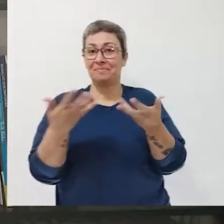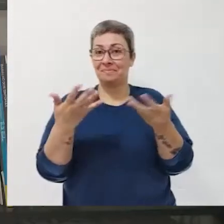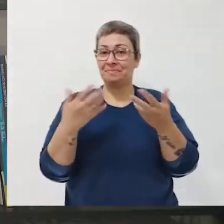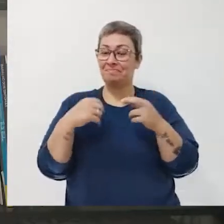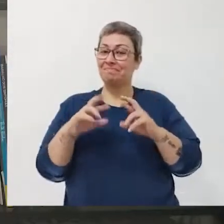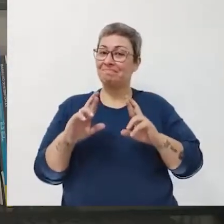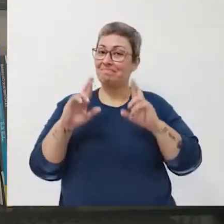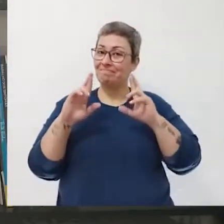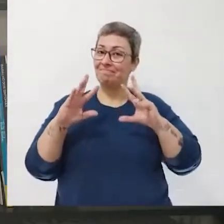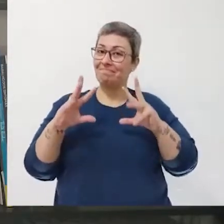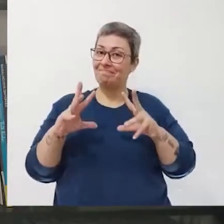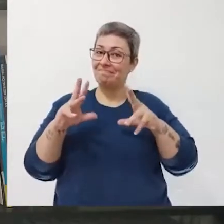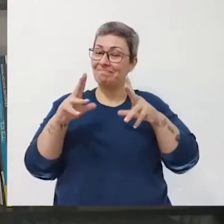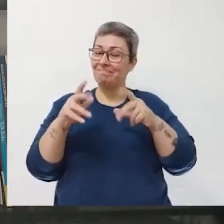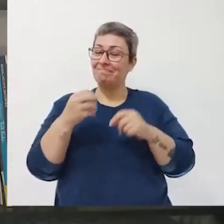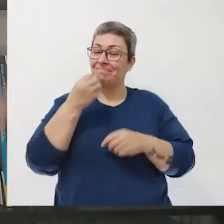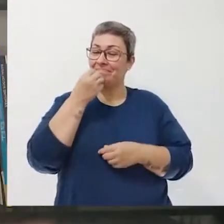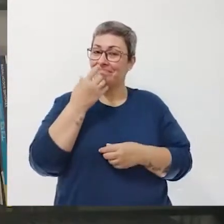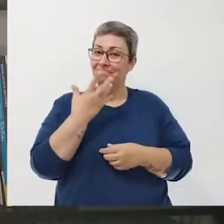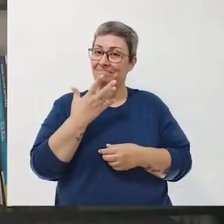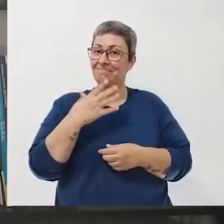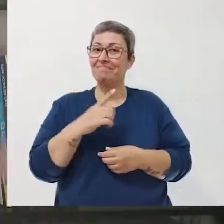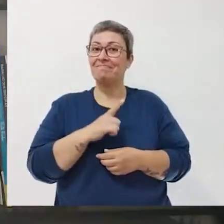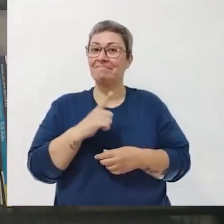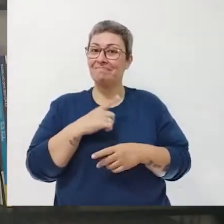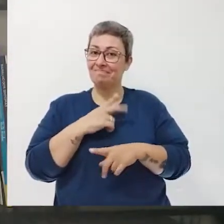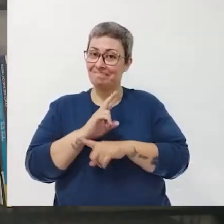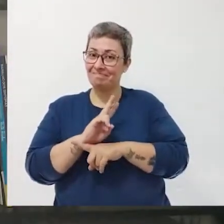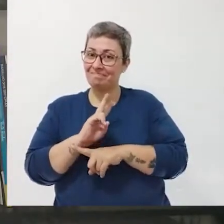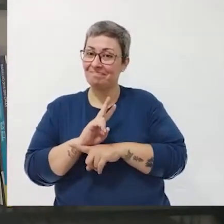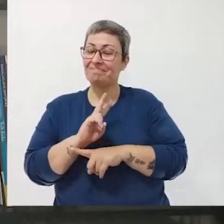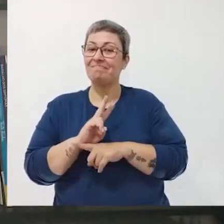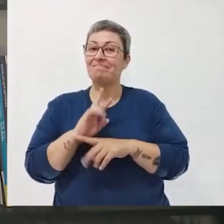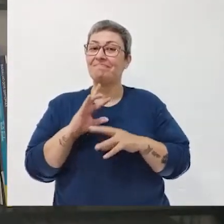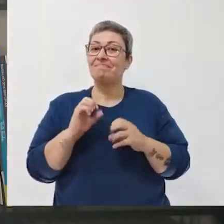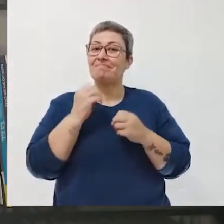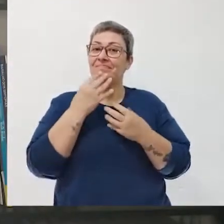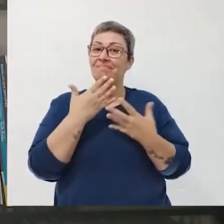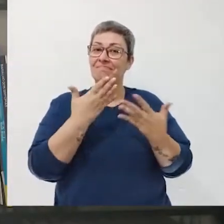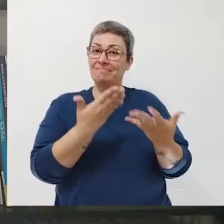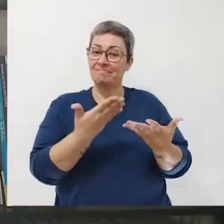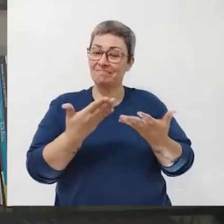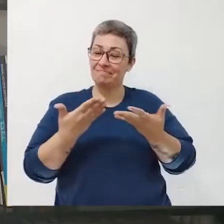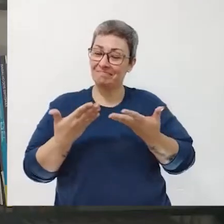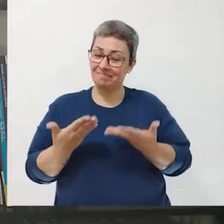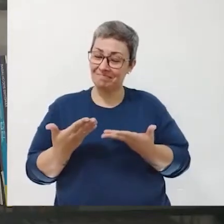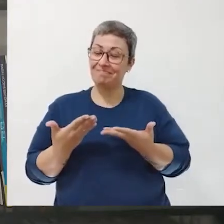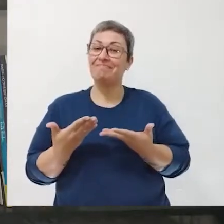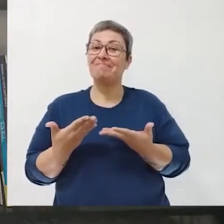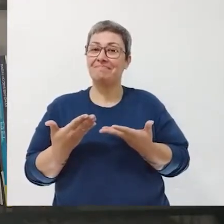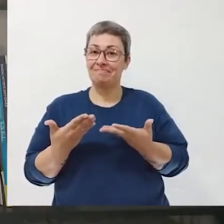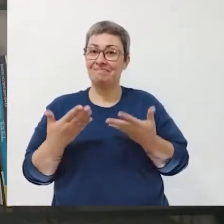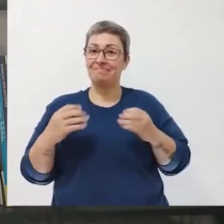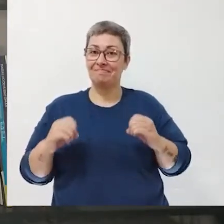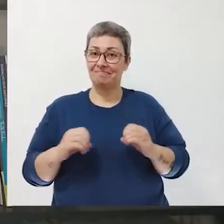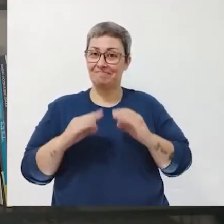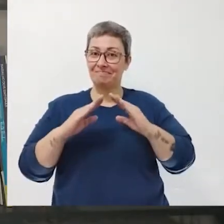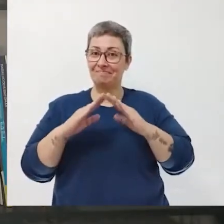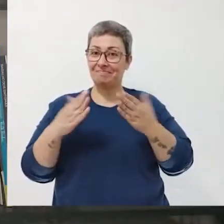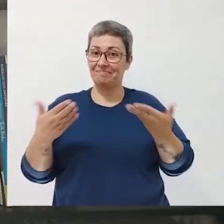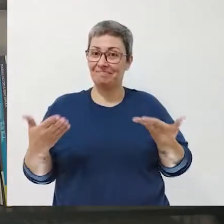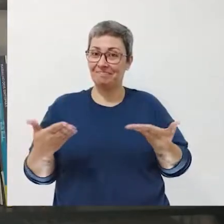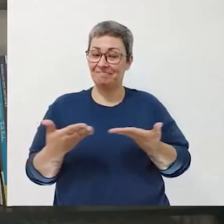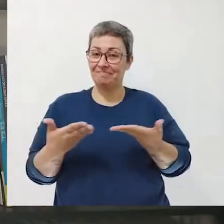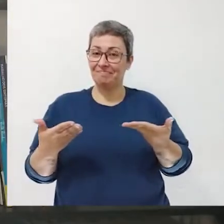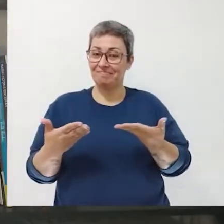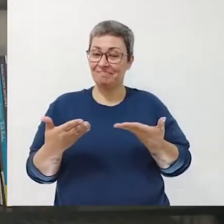Bom, espero que todos e todas estejam bem, se cuidando. Sejam então muito bem-vindas e muito bem-vindos ao programa de hoje